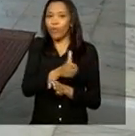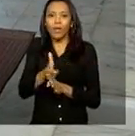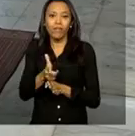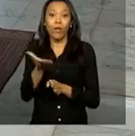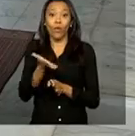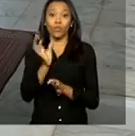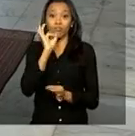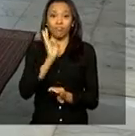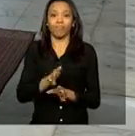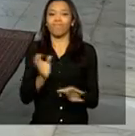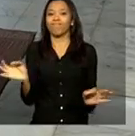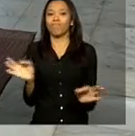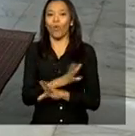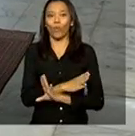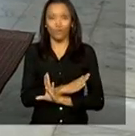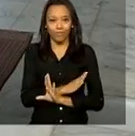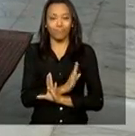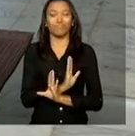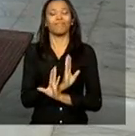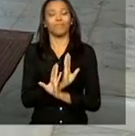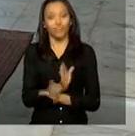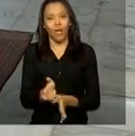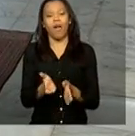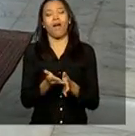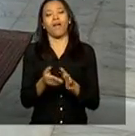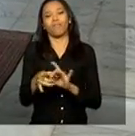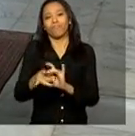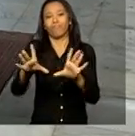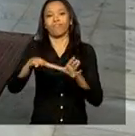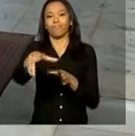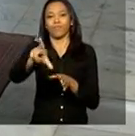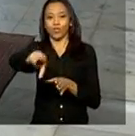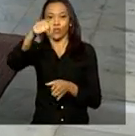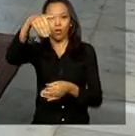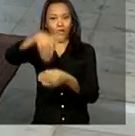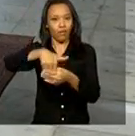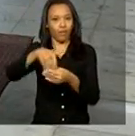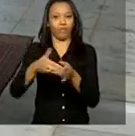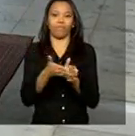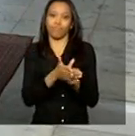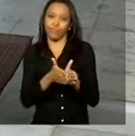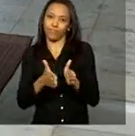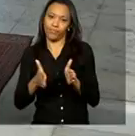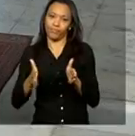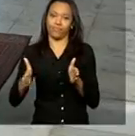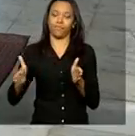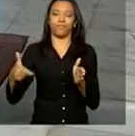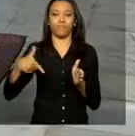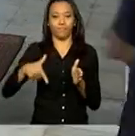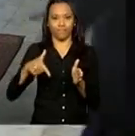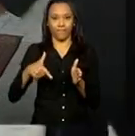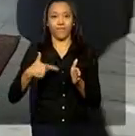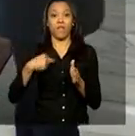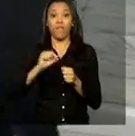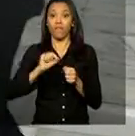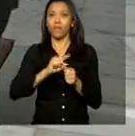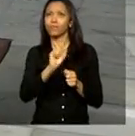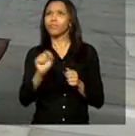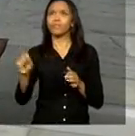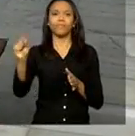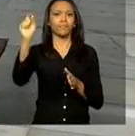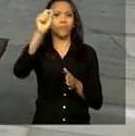um ciclo, né? Na verdade, há uma sequência histórica de eleições sendo realizadas